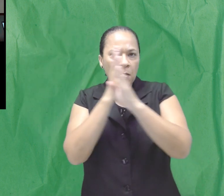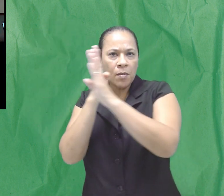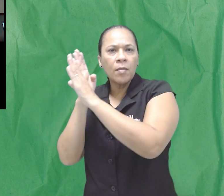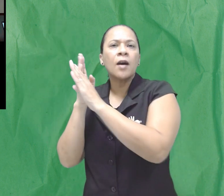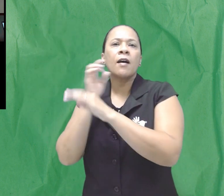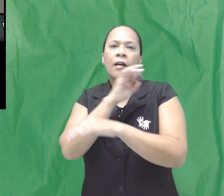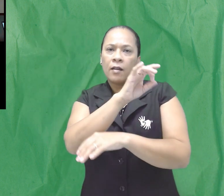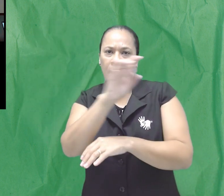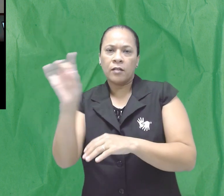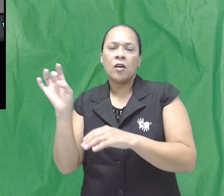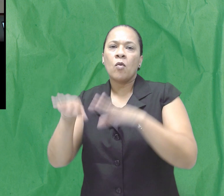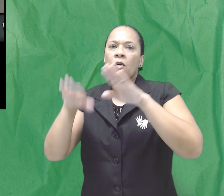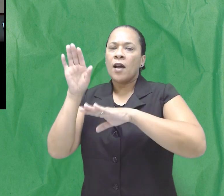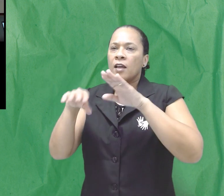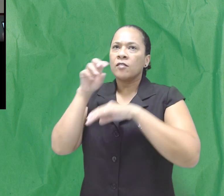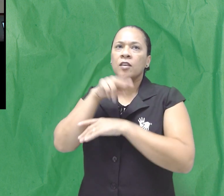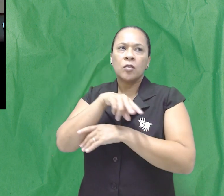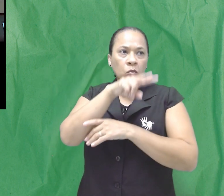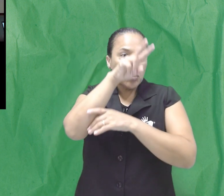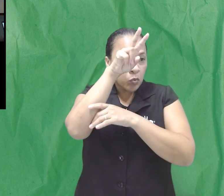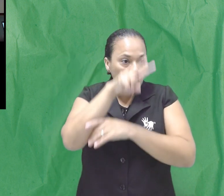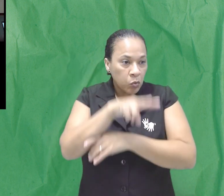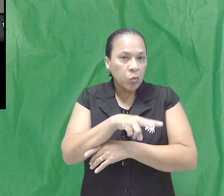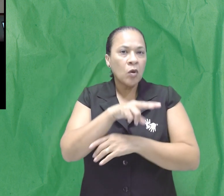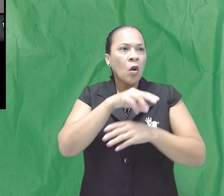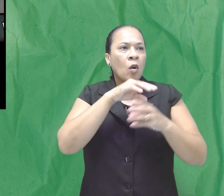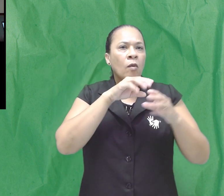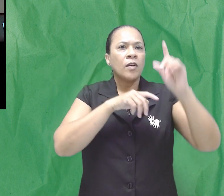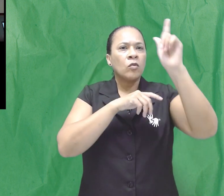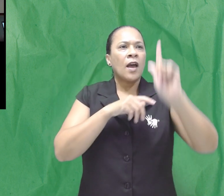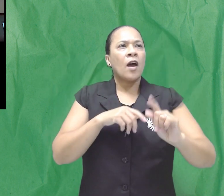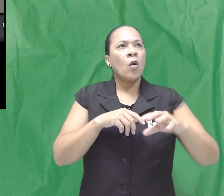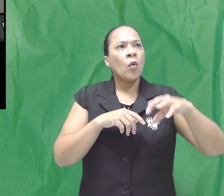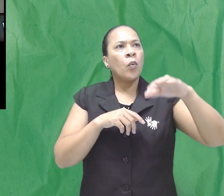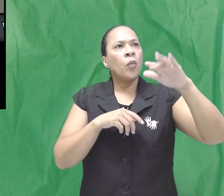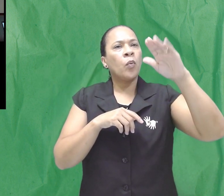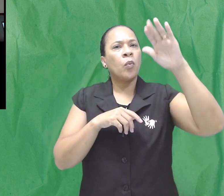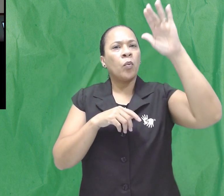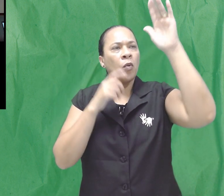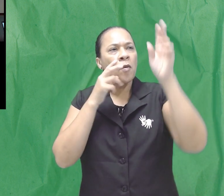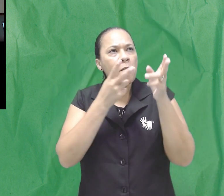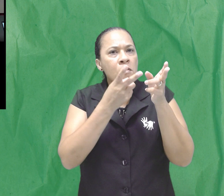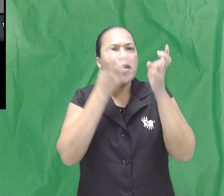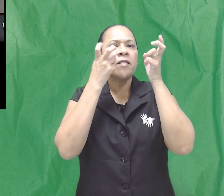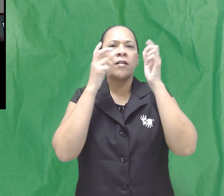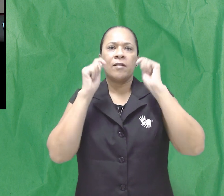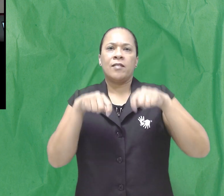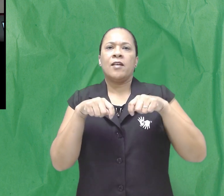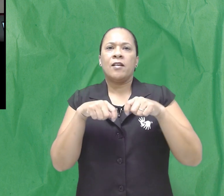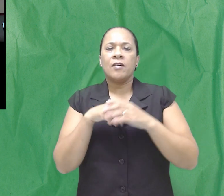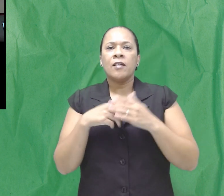de possíveis pontos de vazamento, bem como reparo dessa tubulação. Né? Também a presença